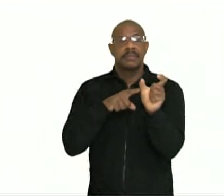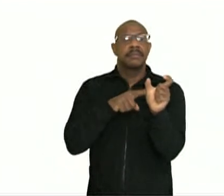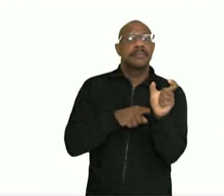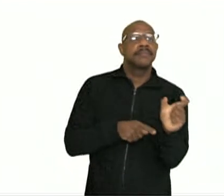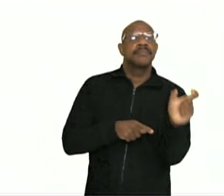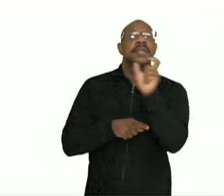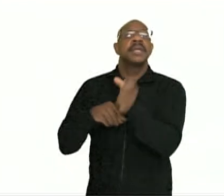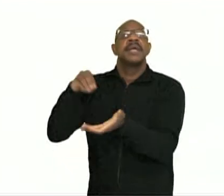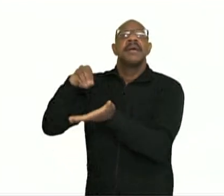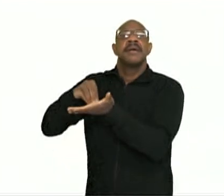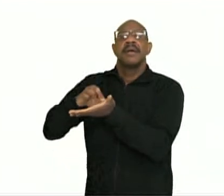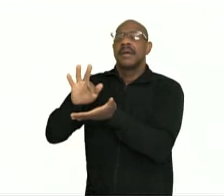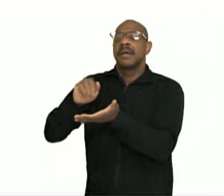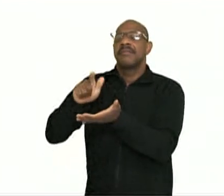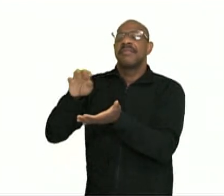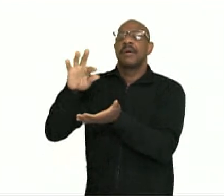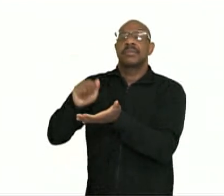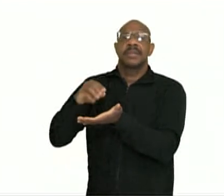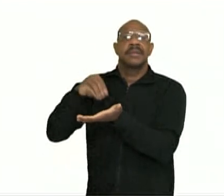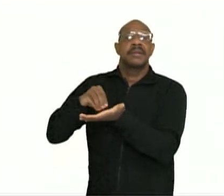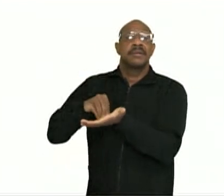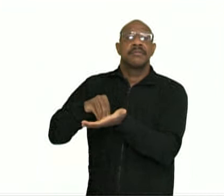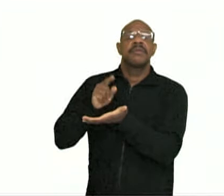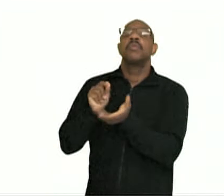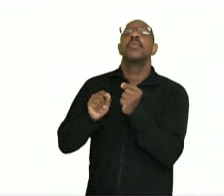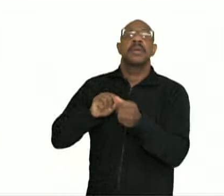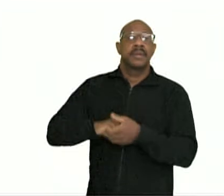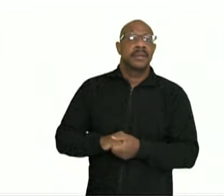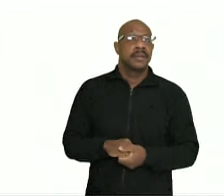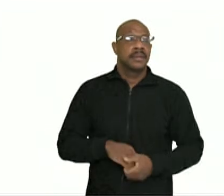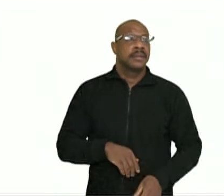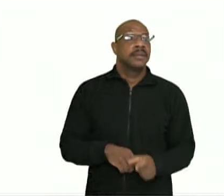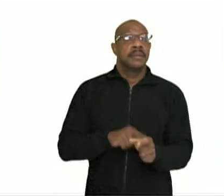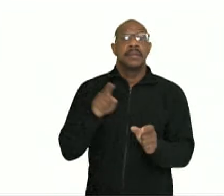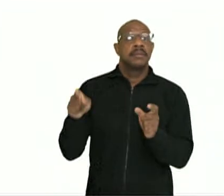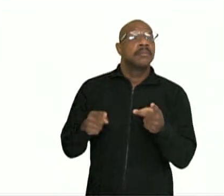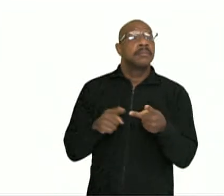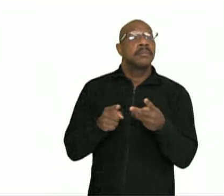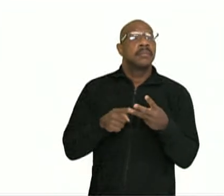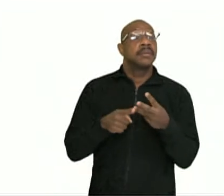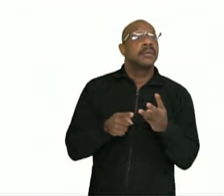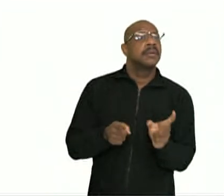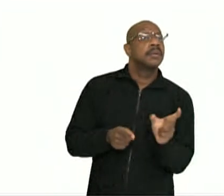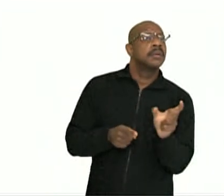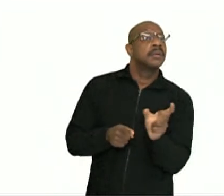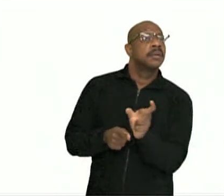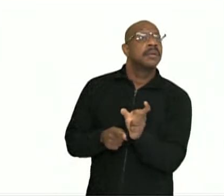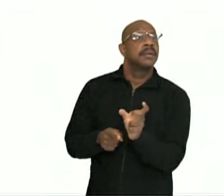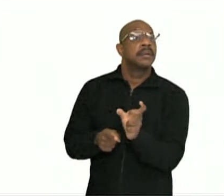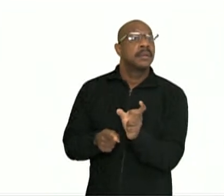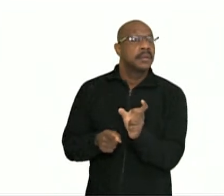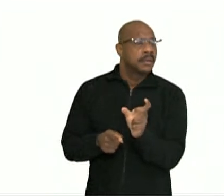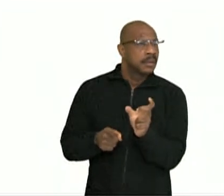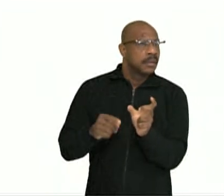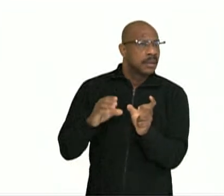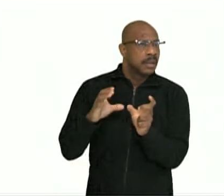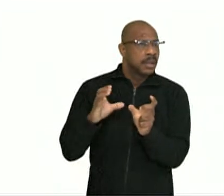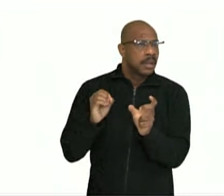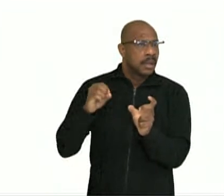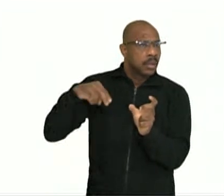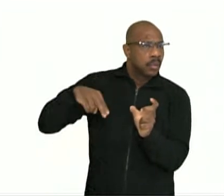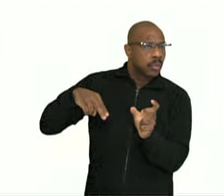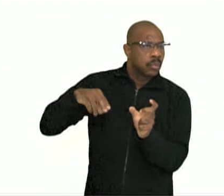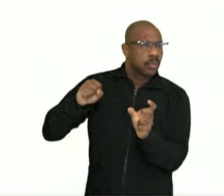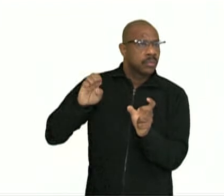e falta. Qual é o contraponto? E a palavrinha outra aqui, ó, é consensuais. O que